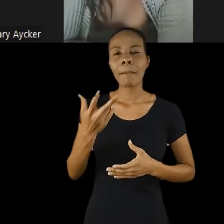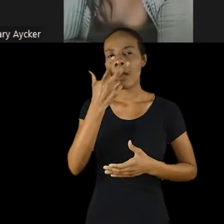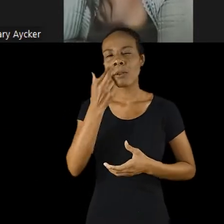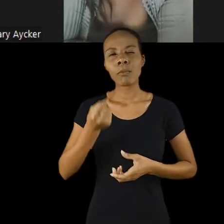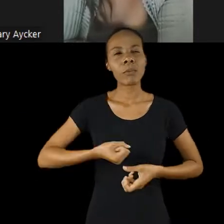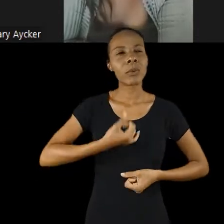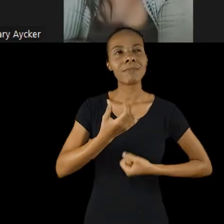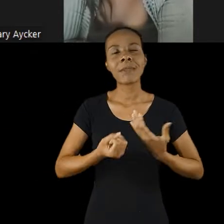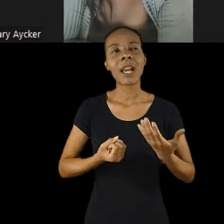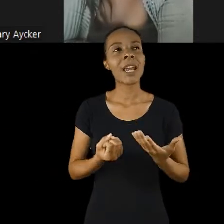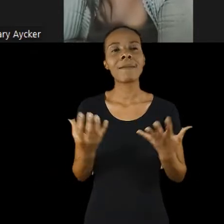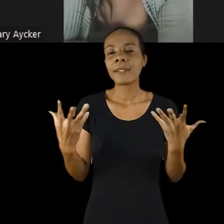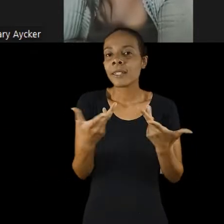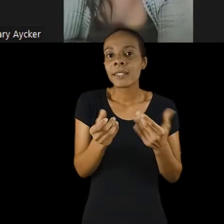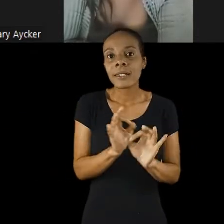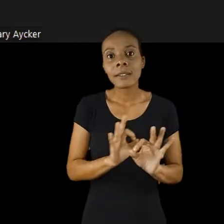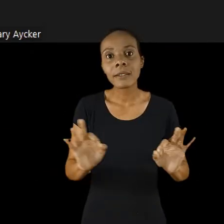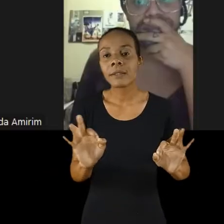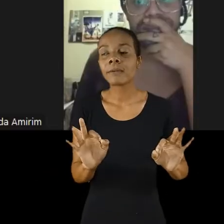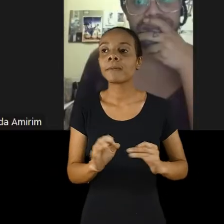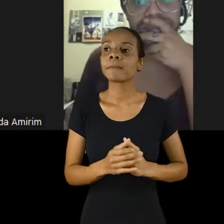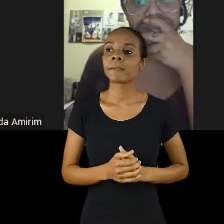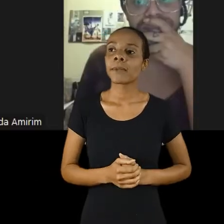incrível, assim. E aí eu queria saber de vocês,